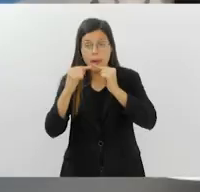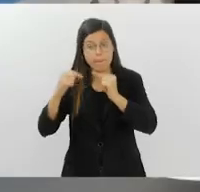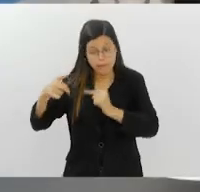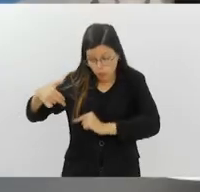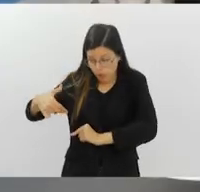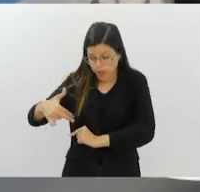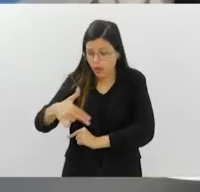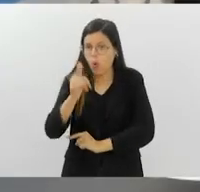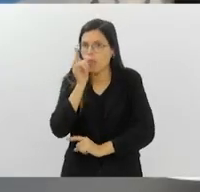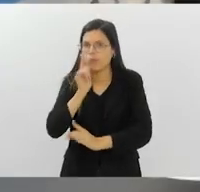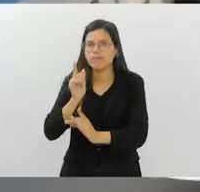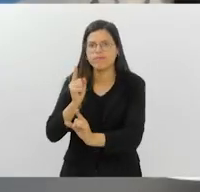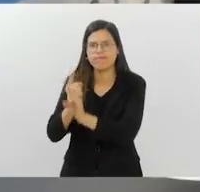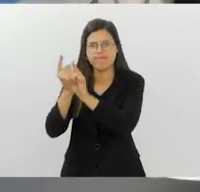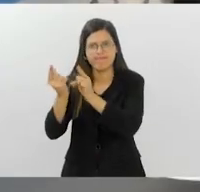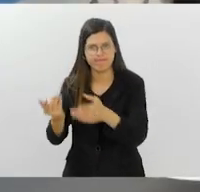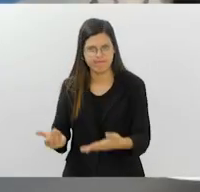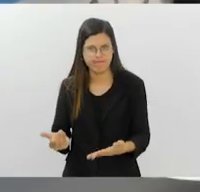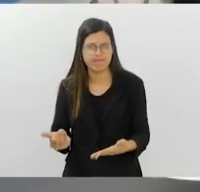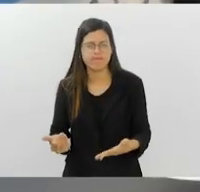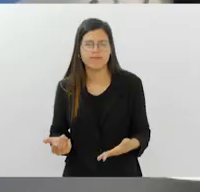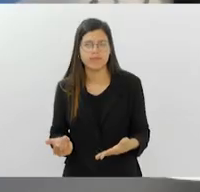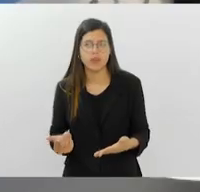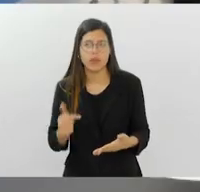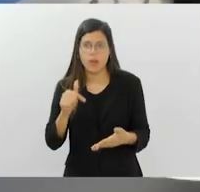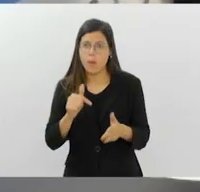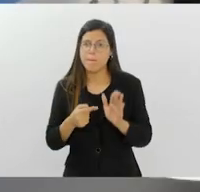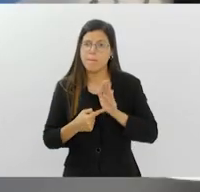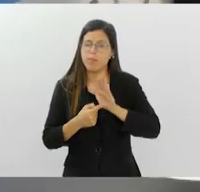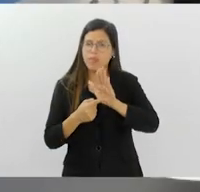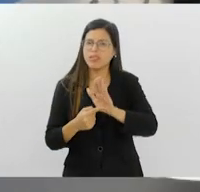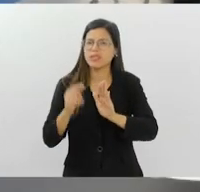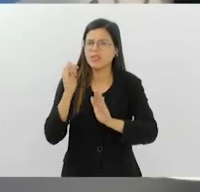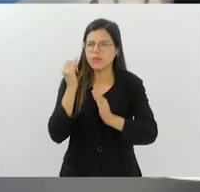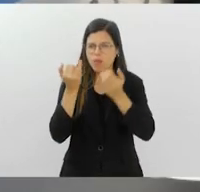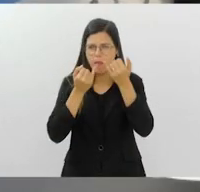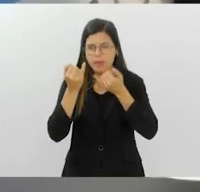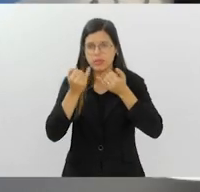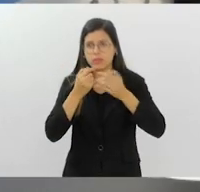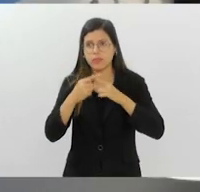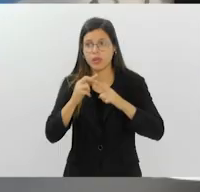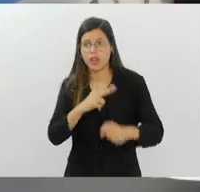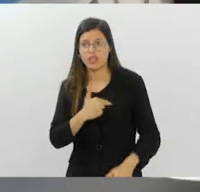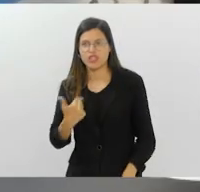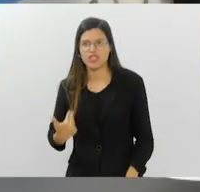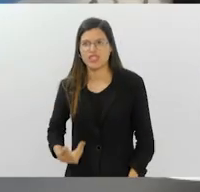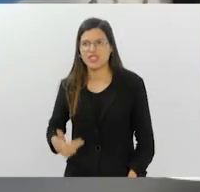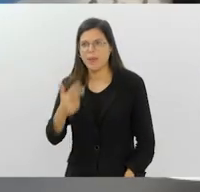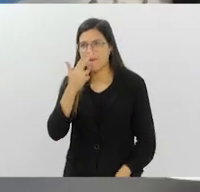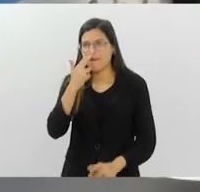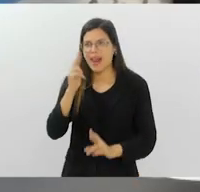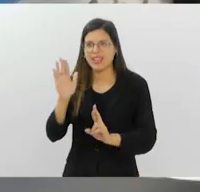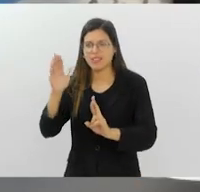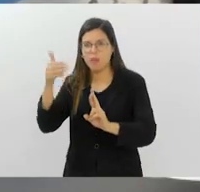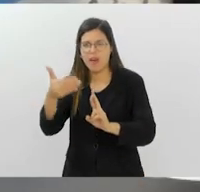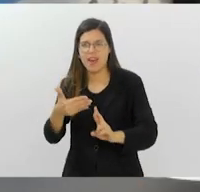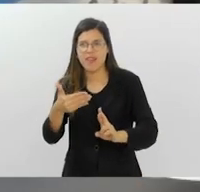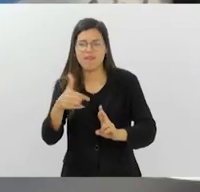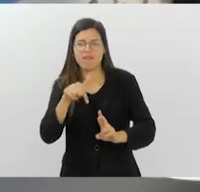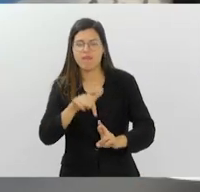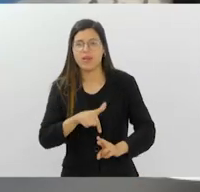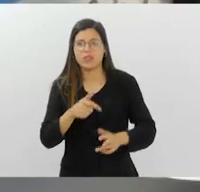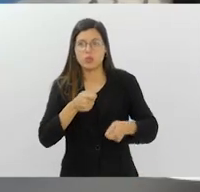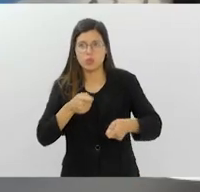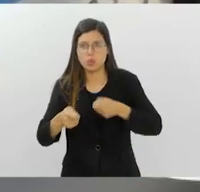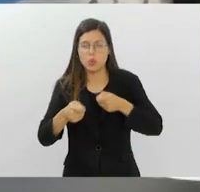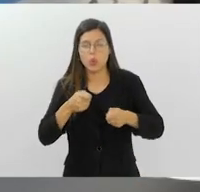então Eh trago essas referências porque embora a China seja essa referência de controle social Londres é a capital